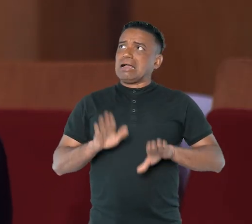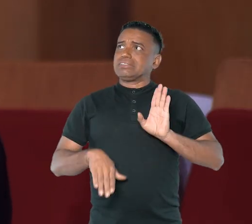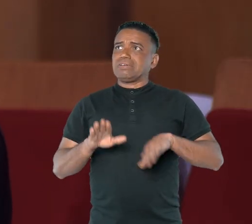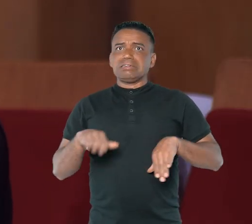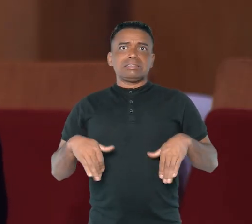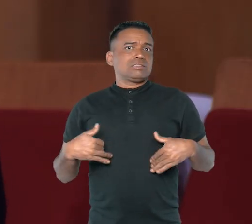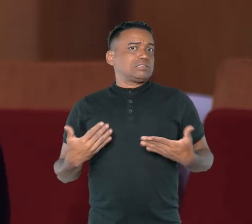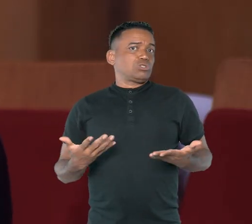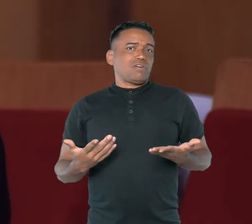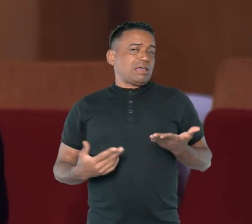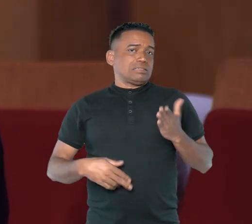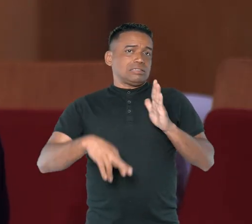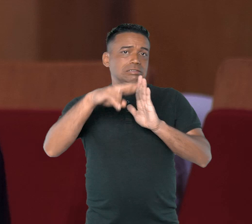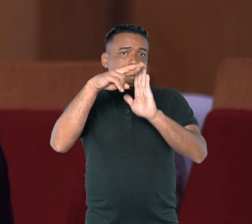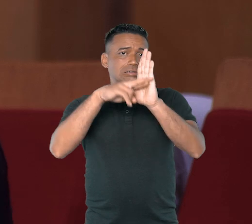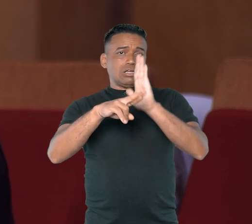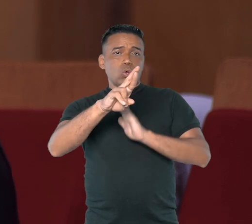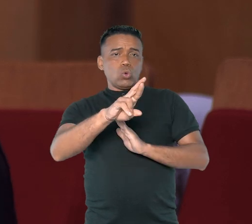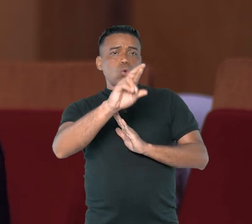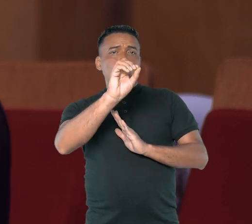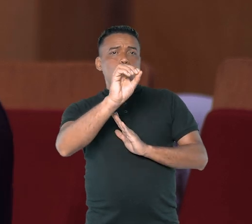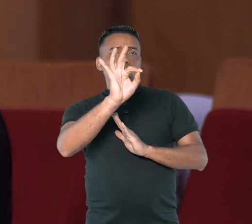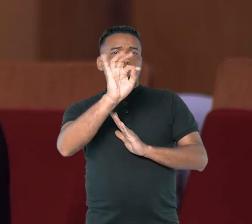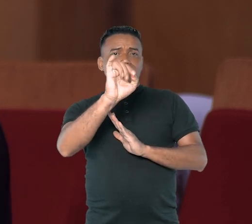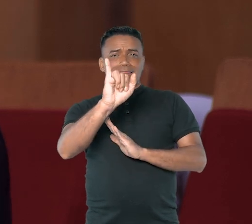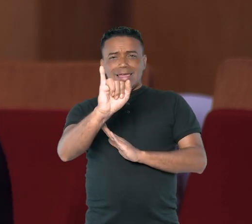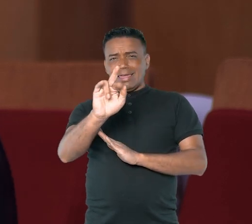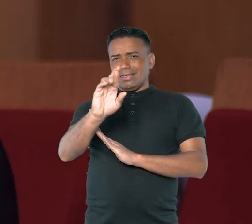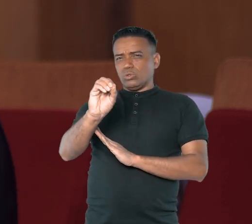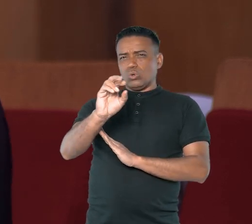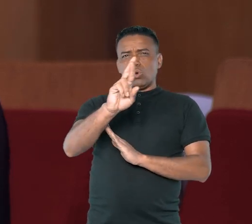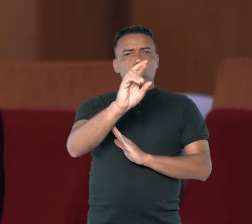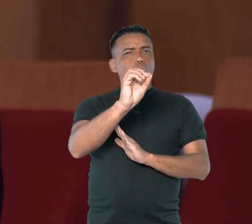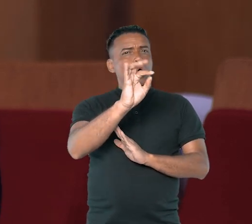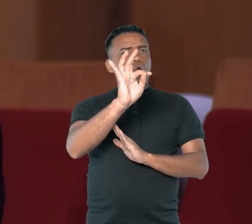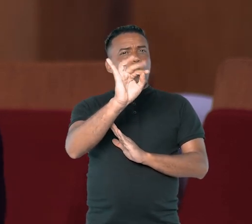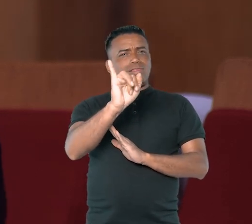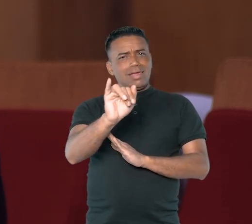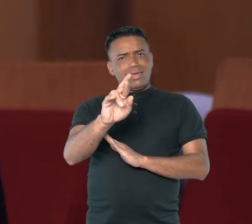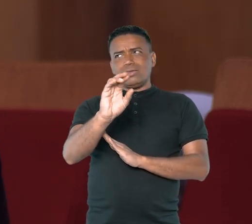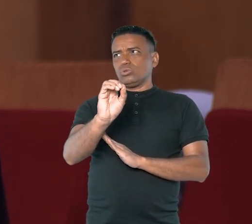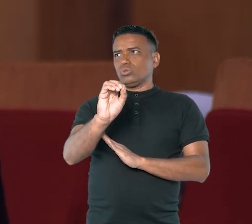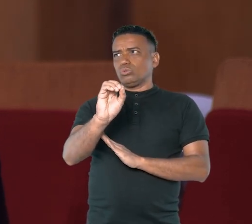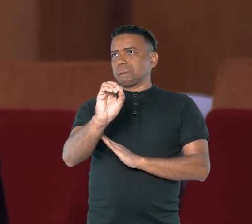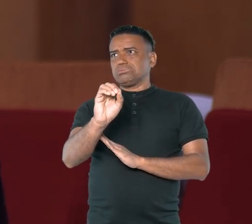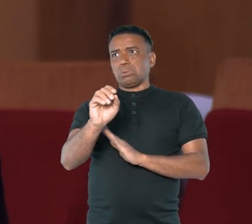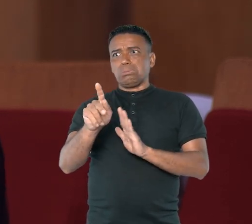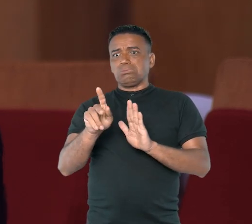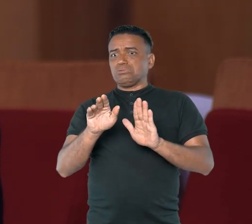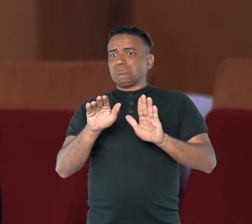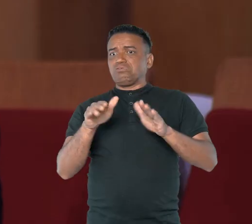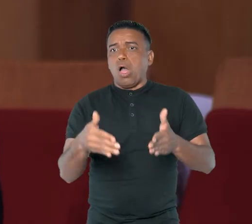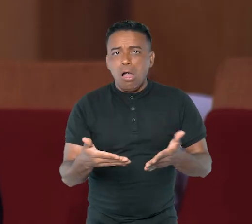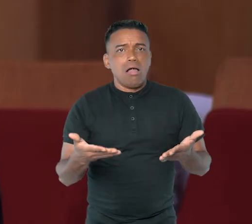tivesse assim, né, um roteiro ou algo assim específico do que falar, mas a coisa foi acontecendo